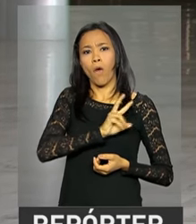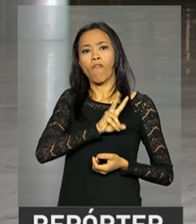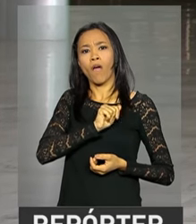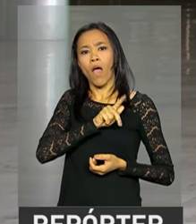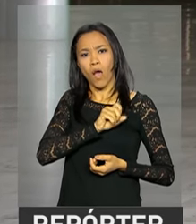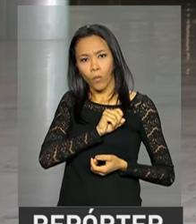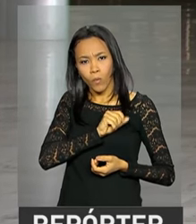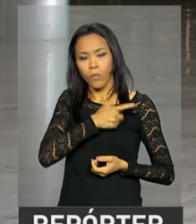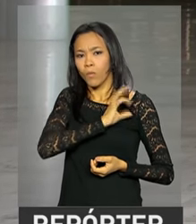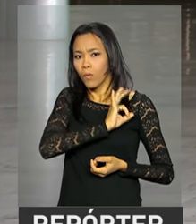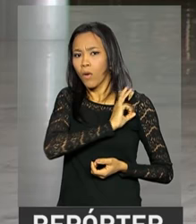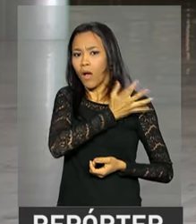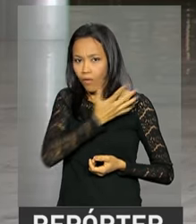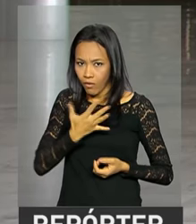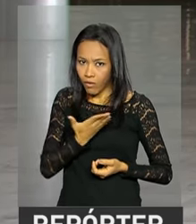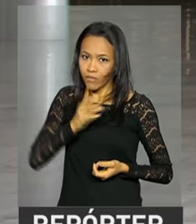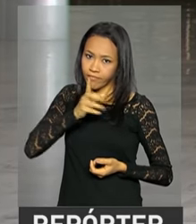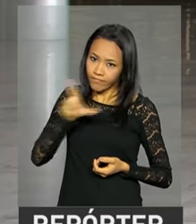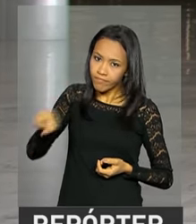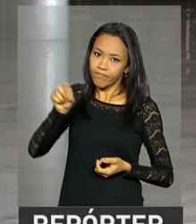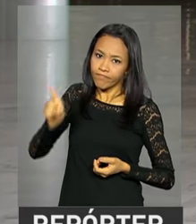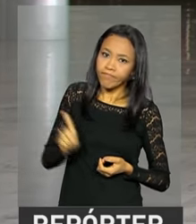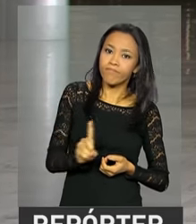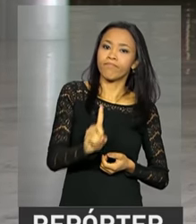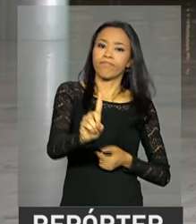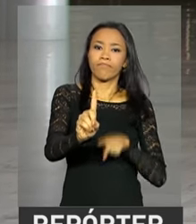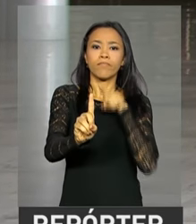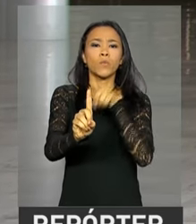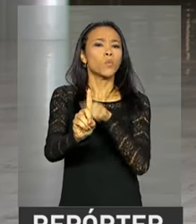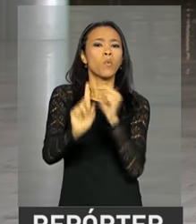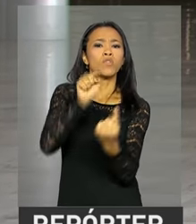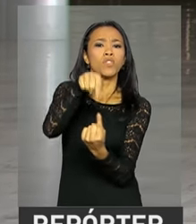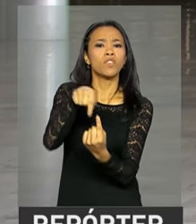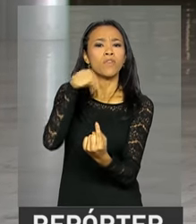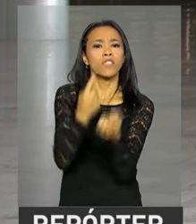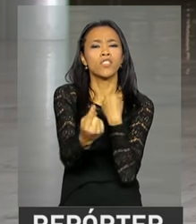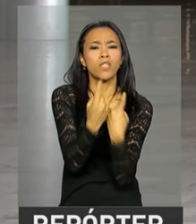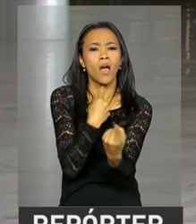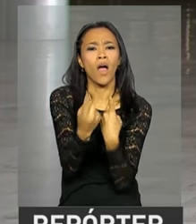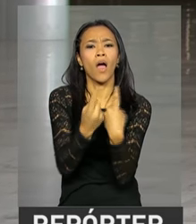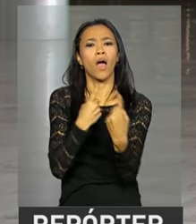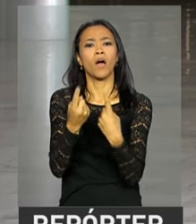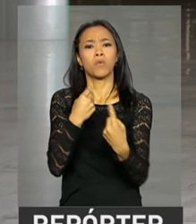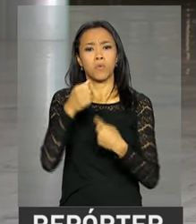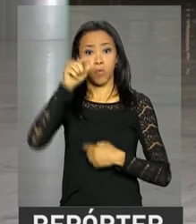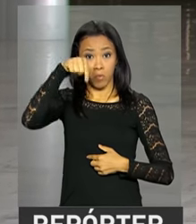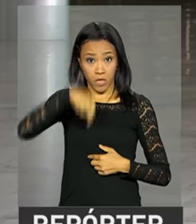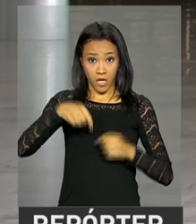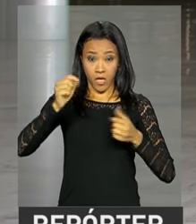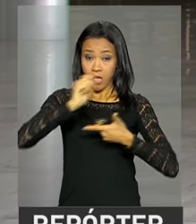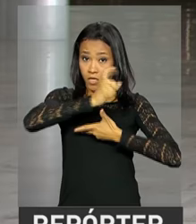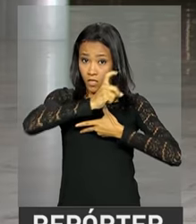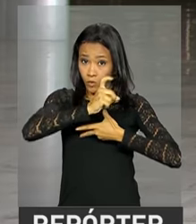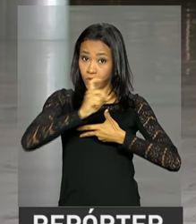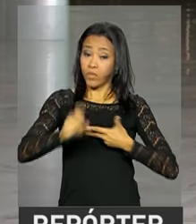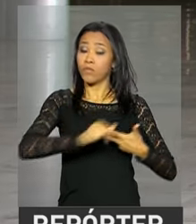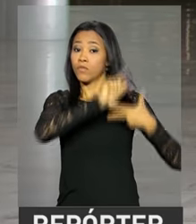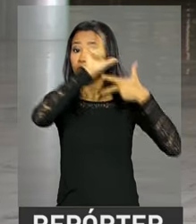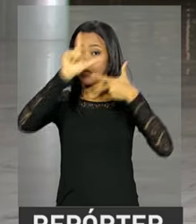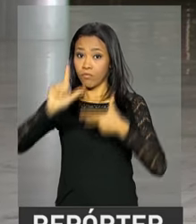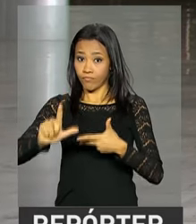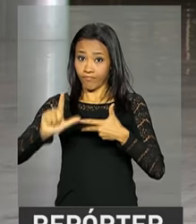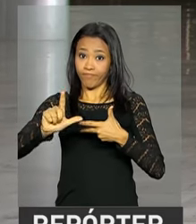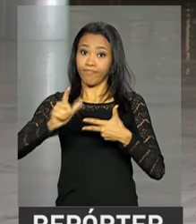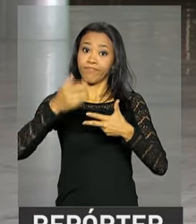de governo, a gente lembra, tem a principal função de conduzir o diálogo do poder executivo com o Congresso Nacional. Já